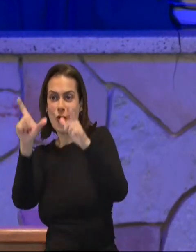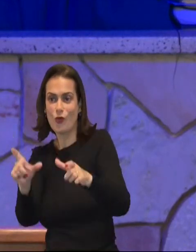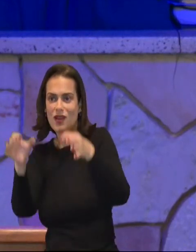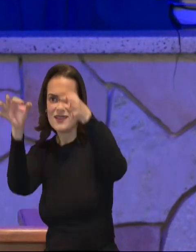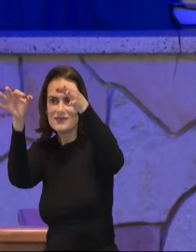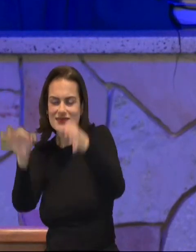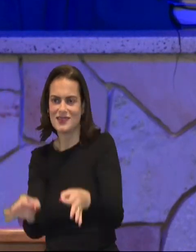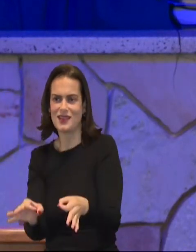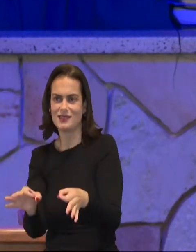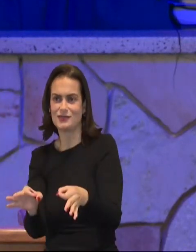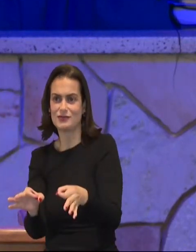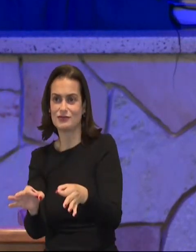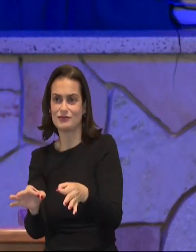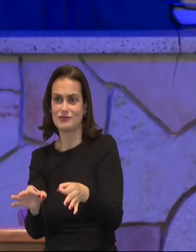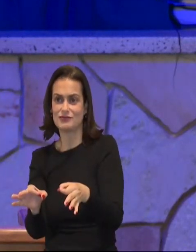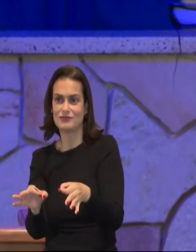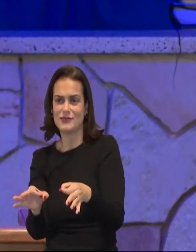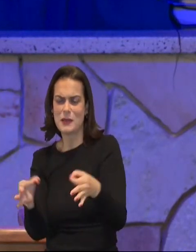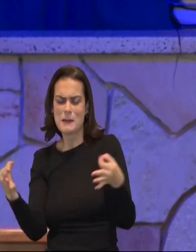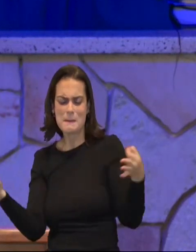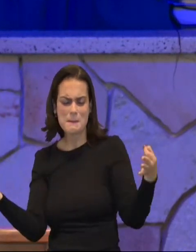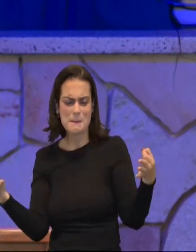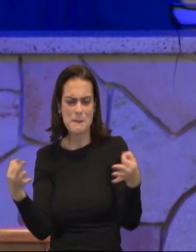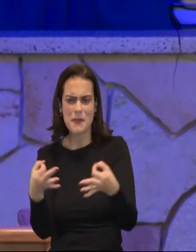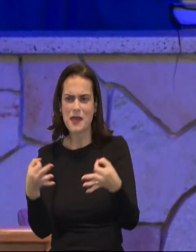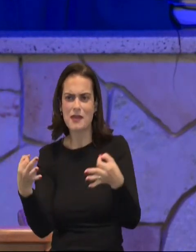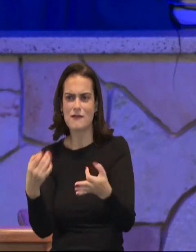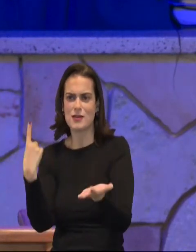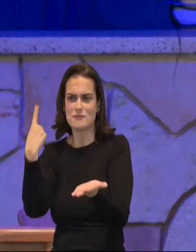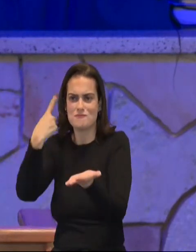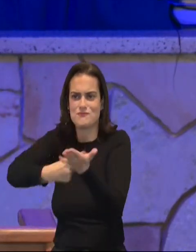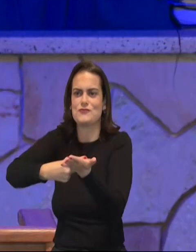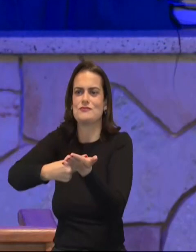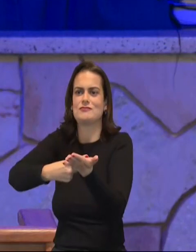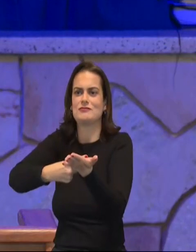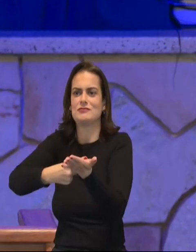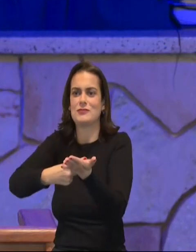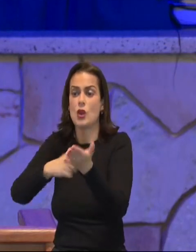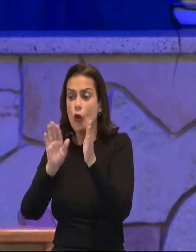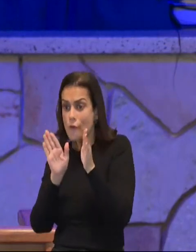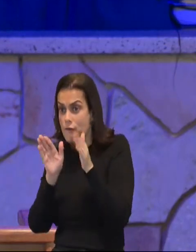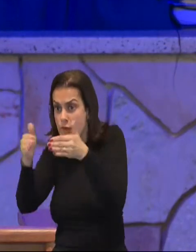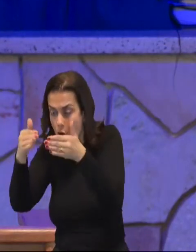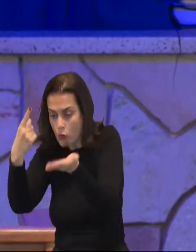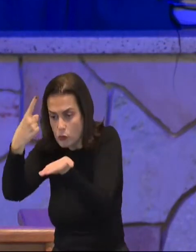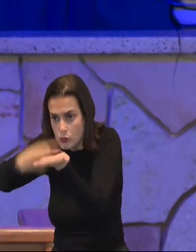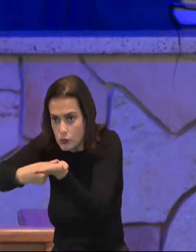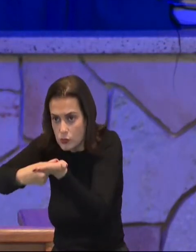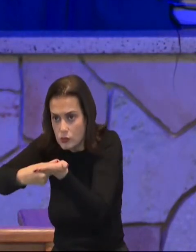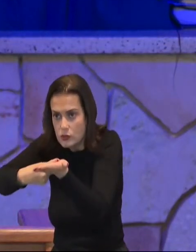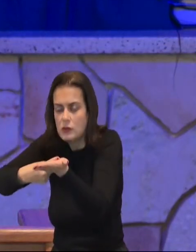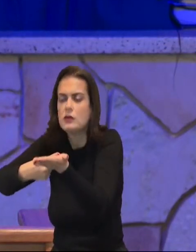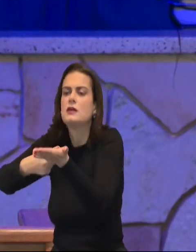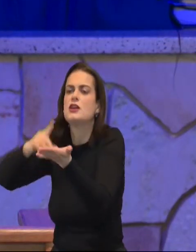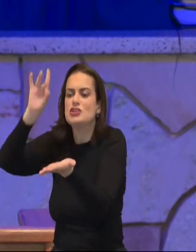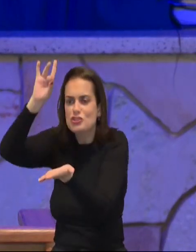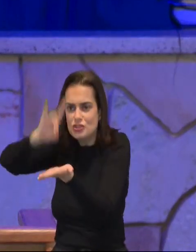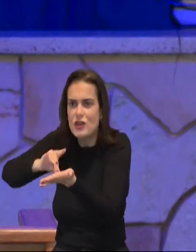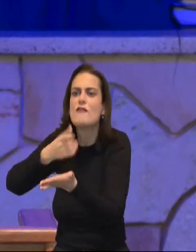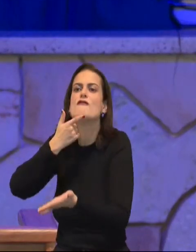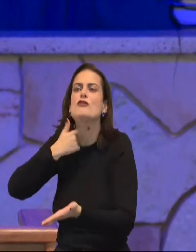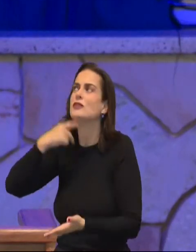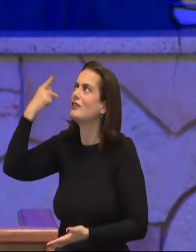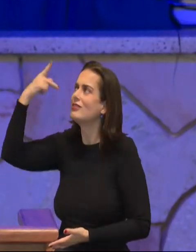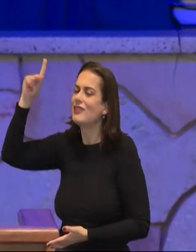nessa reflexão de plenitude da missão. Quando o foco da missão acontece de fato e